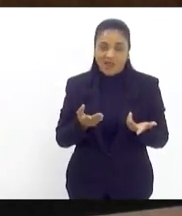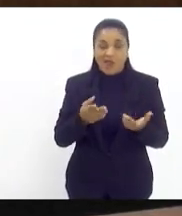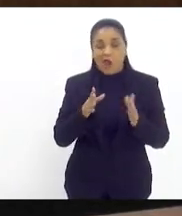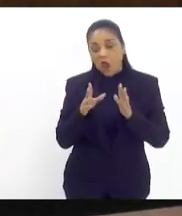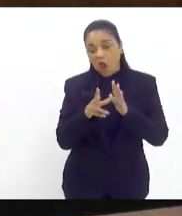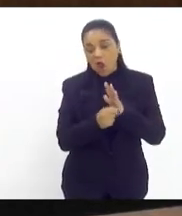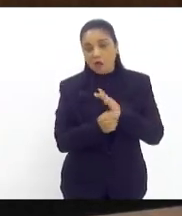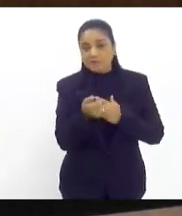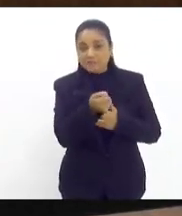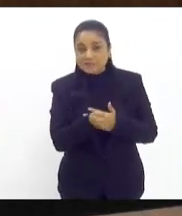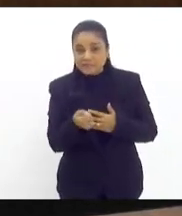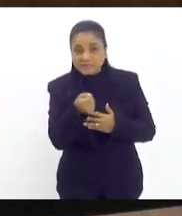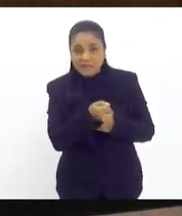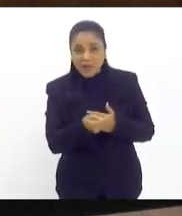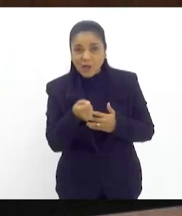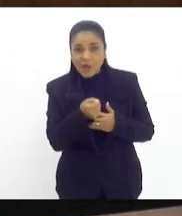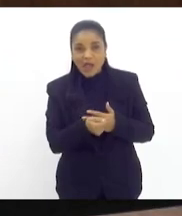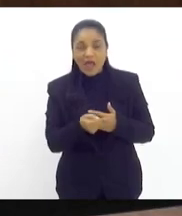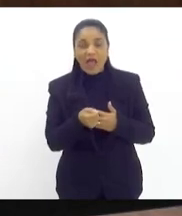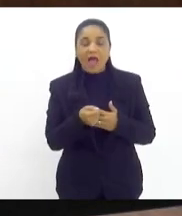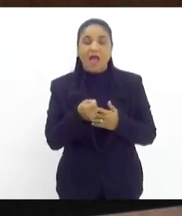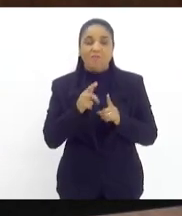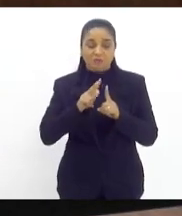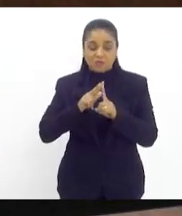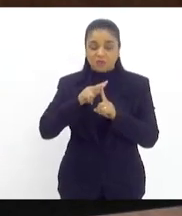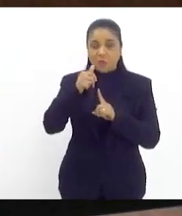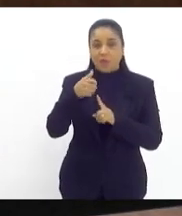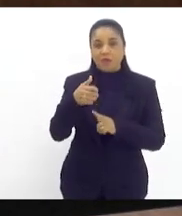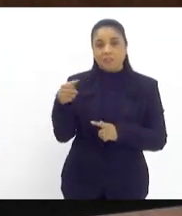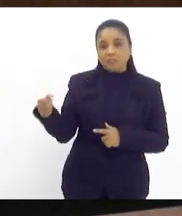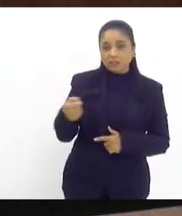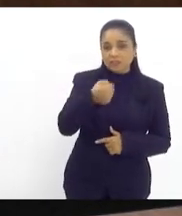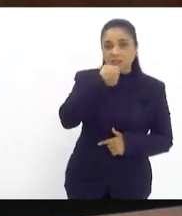é para tomar uma cervejinha